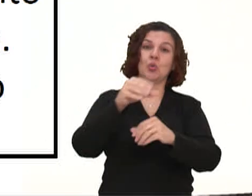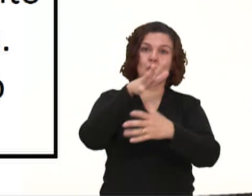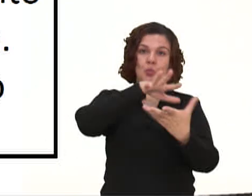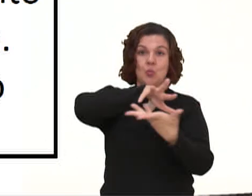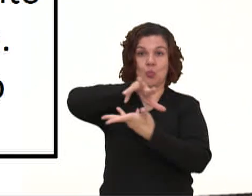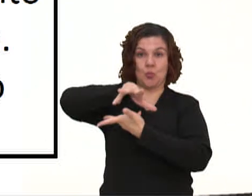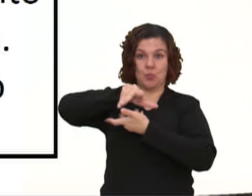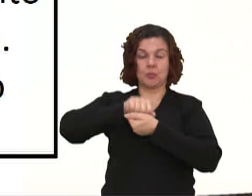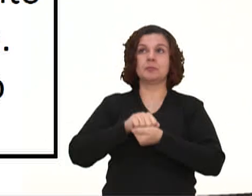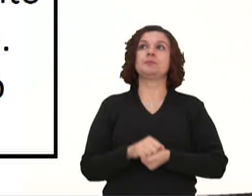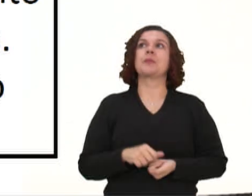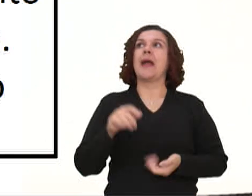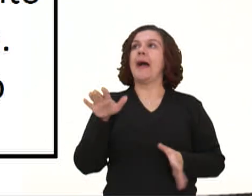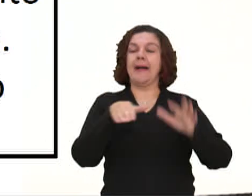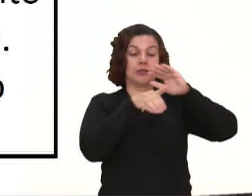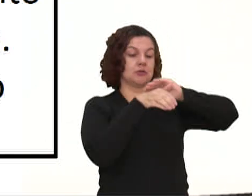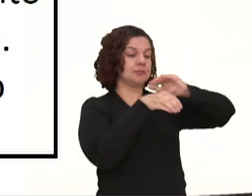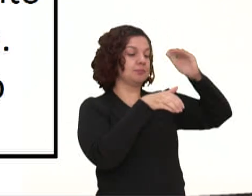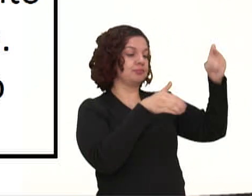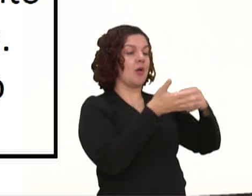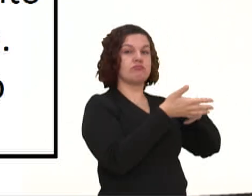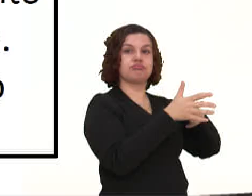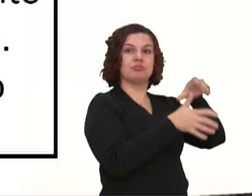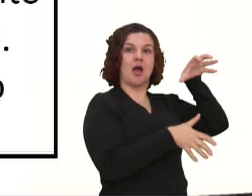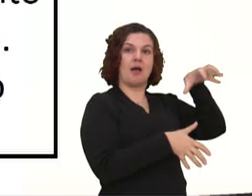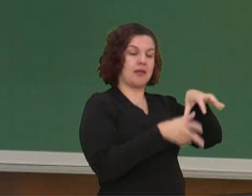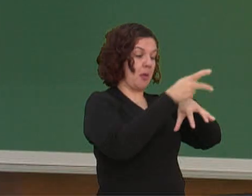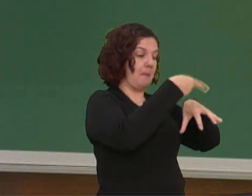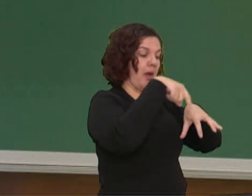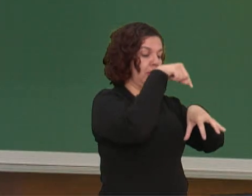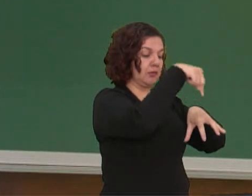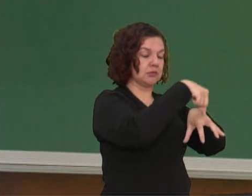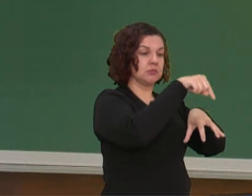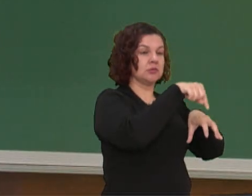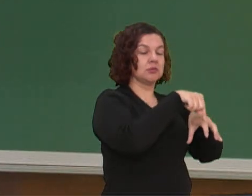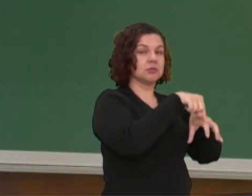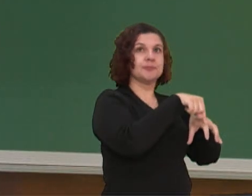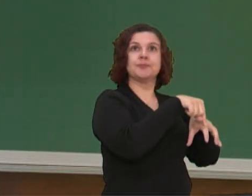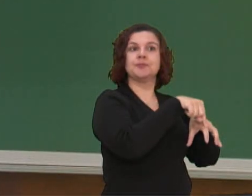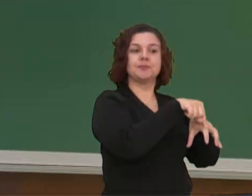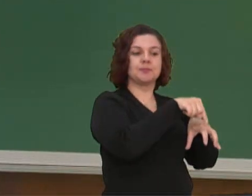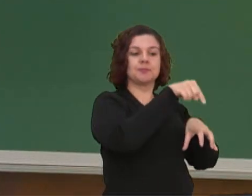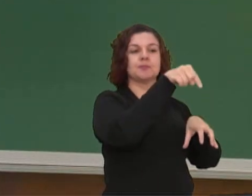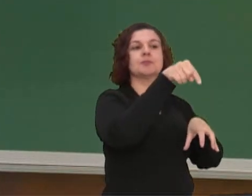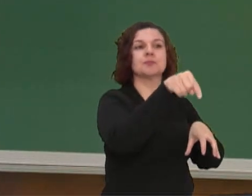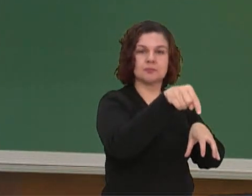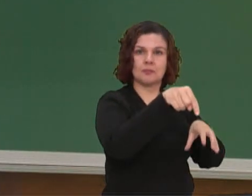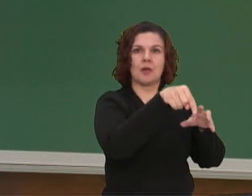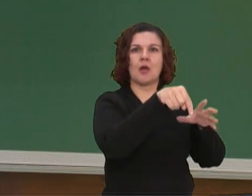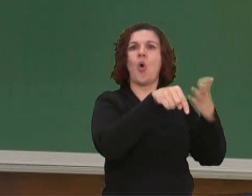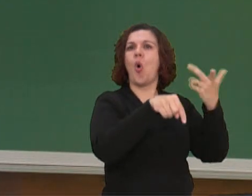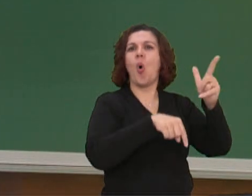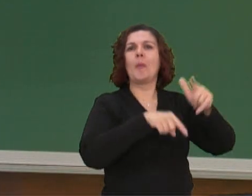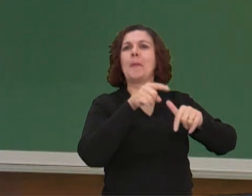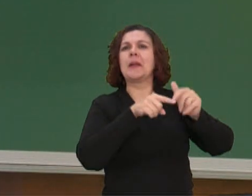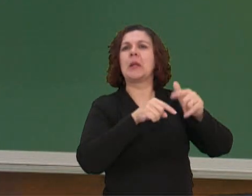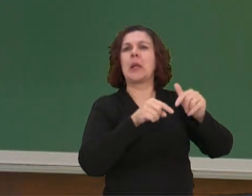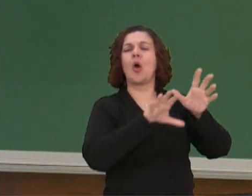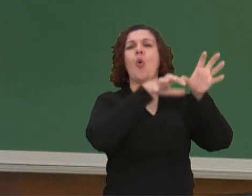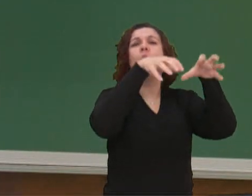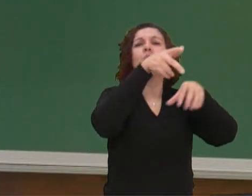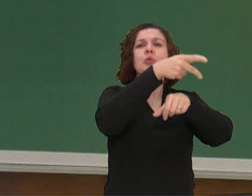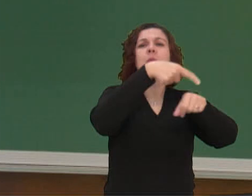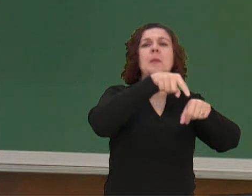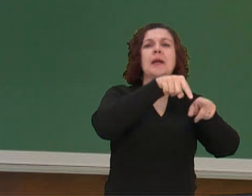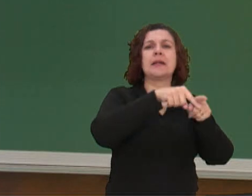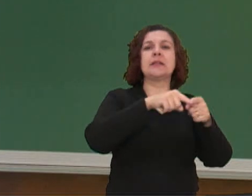eu vou ter lá, a carcaça do motor é fabricada em determinado lugar, outras peças que compõem o motor em outro